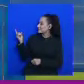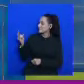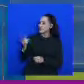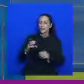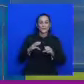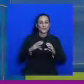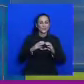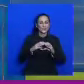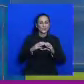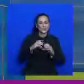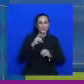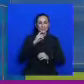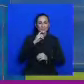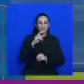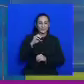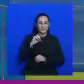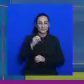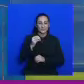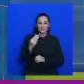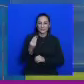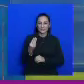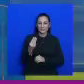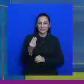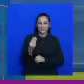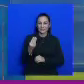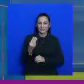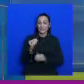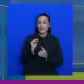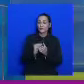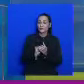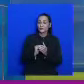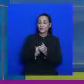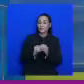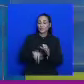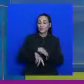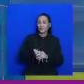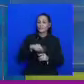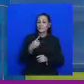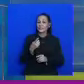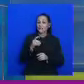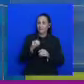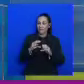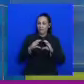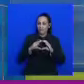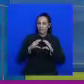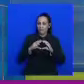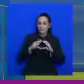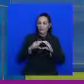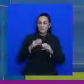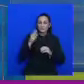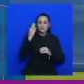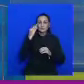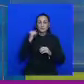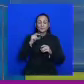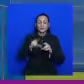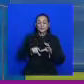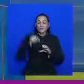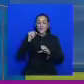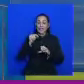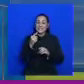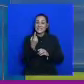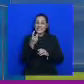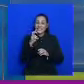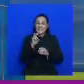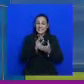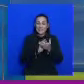Bola verde número 03. E ainda restam 10 bolas a serem sorteadas para que você conheça as 15 dezenas da